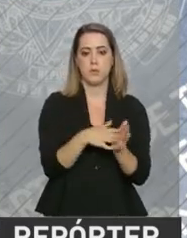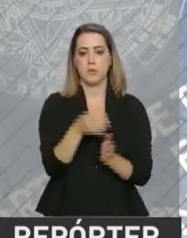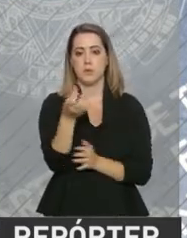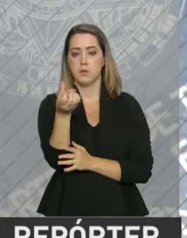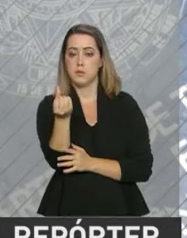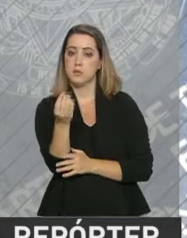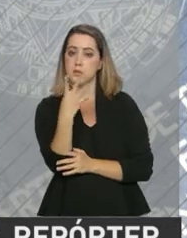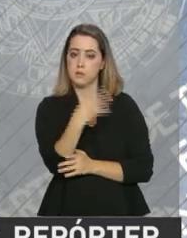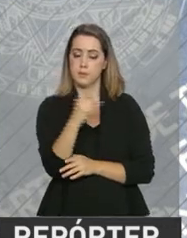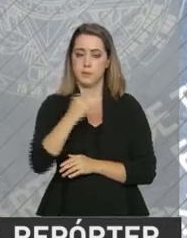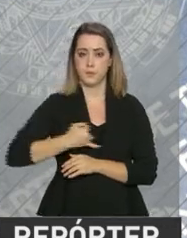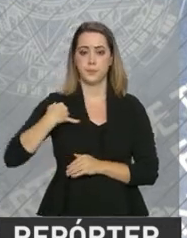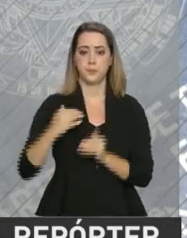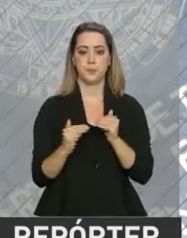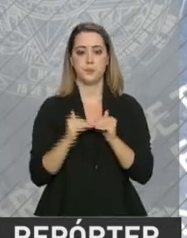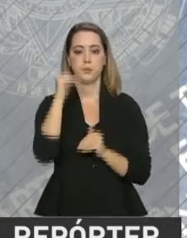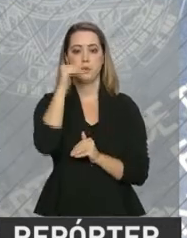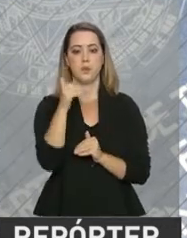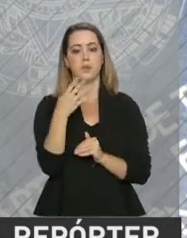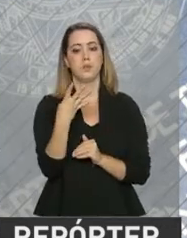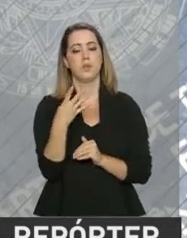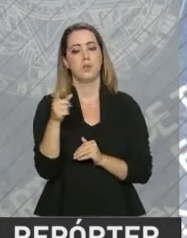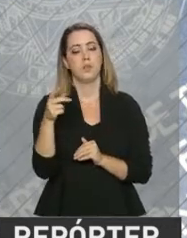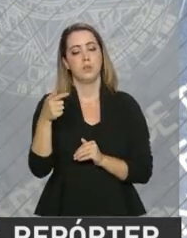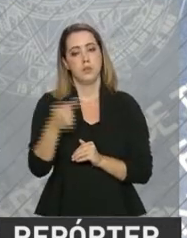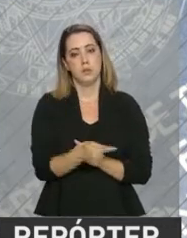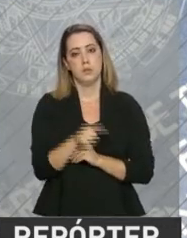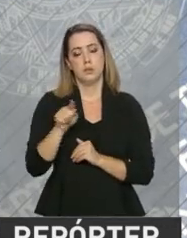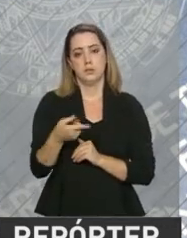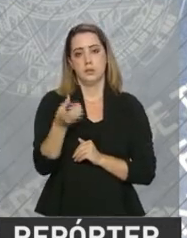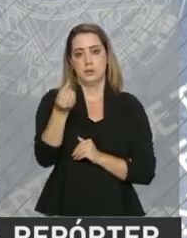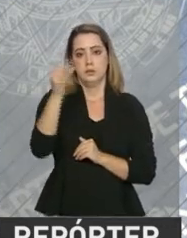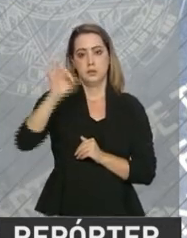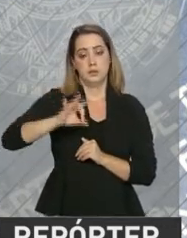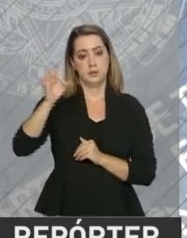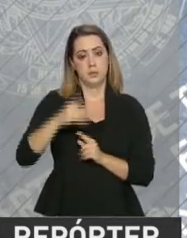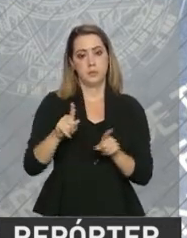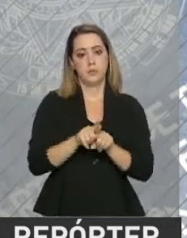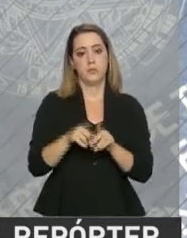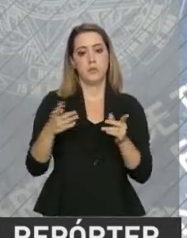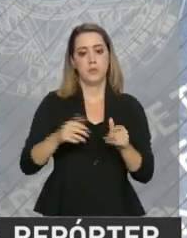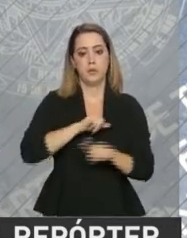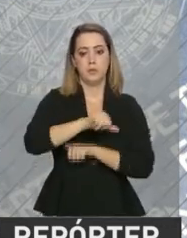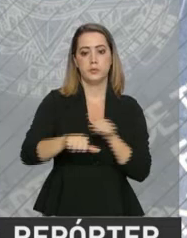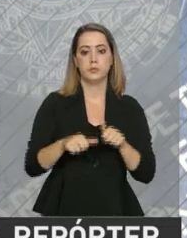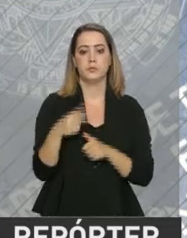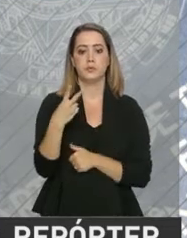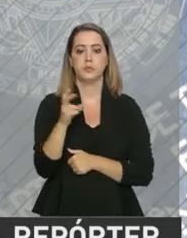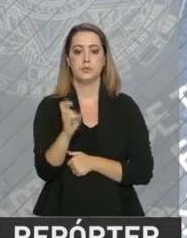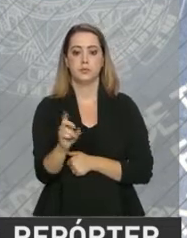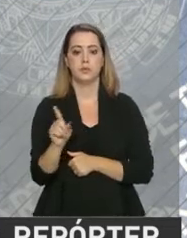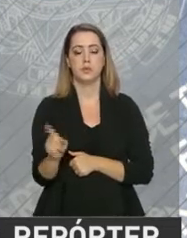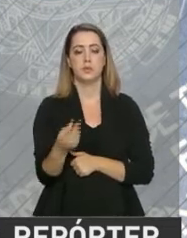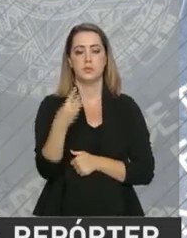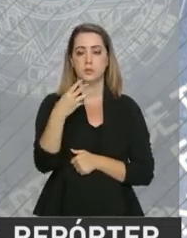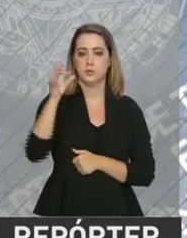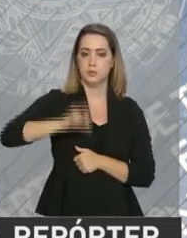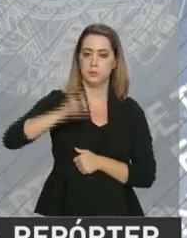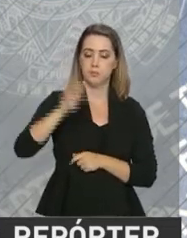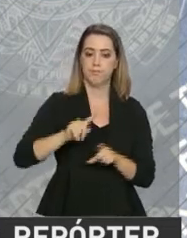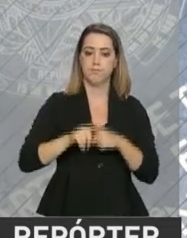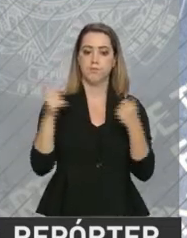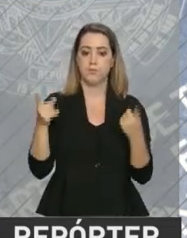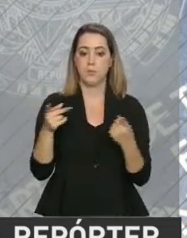anos aumentou de 47,6 por cento para 52,3 por cento mas o